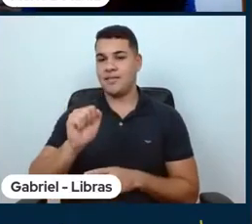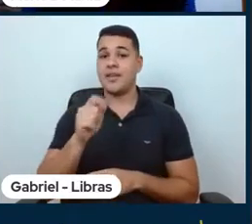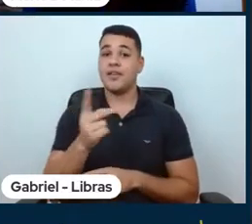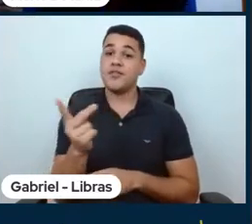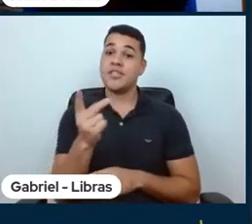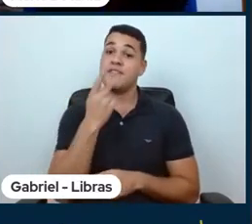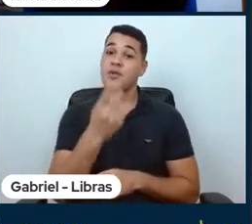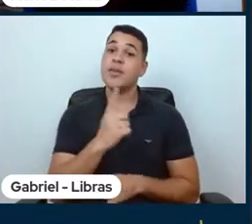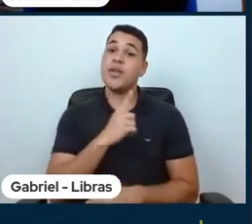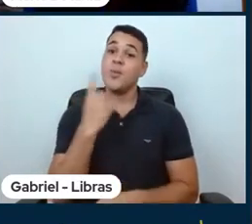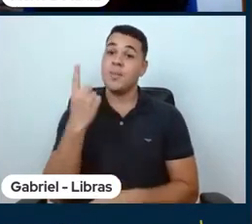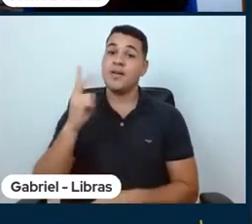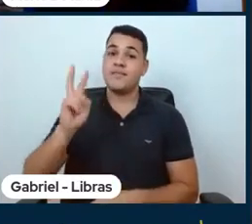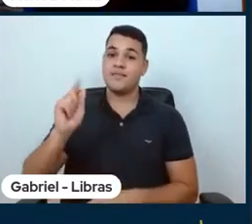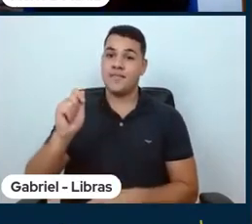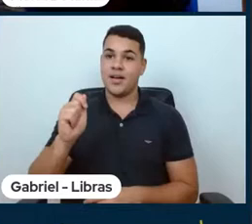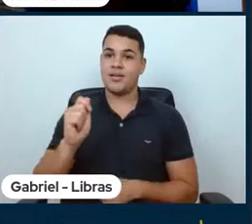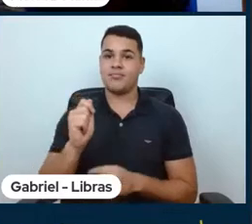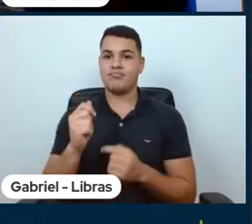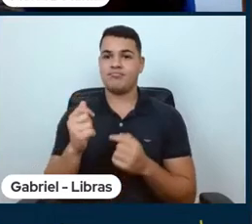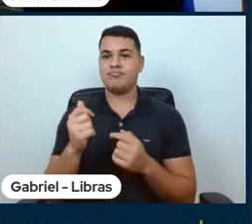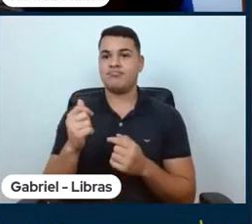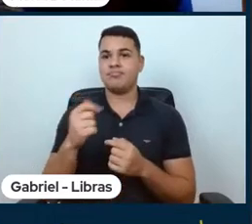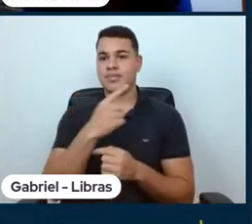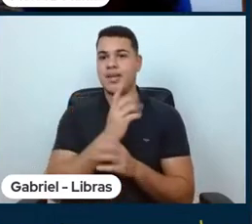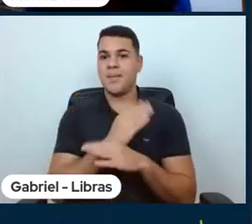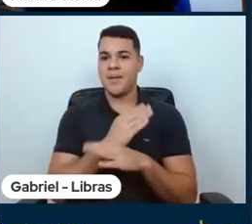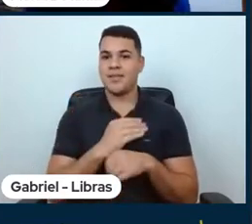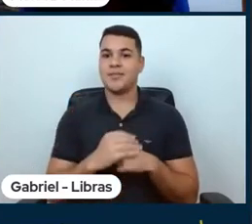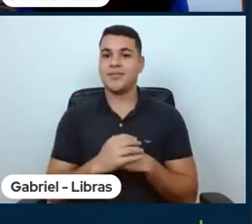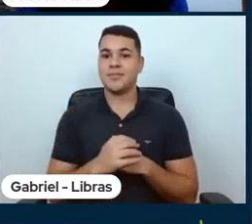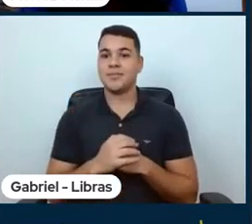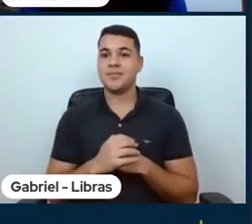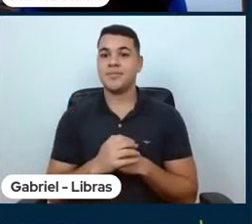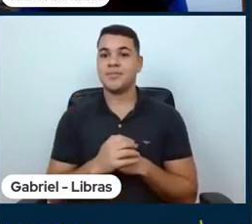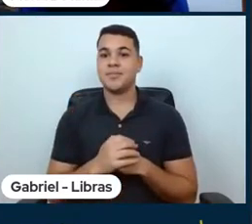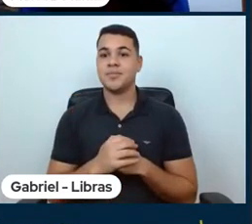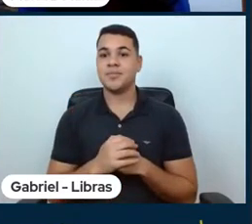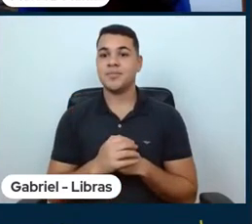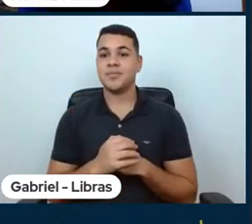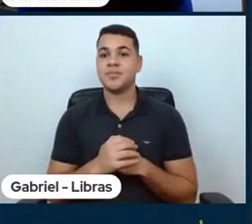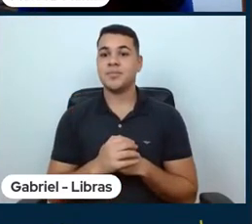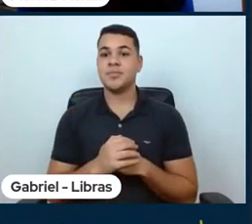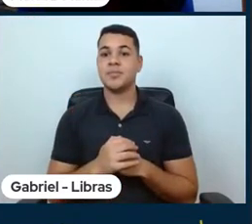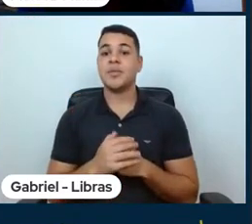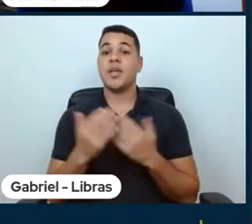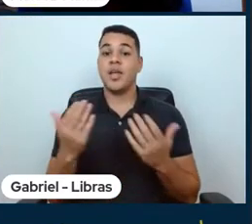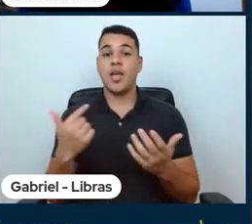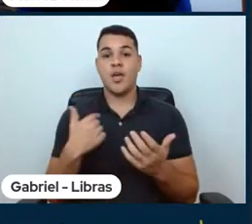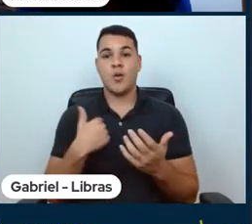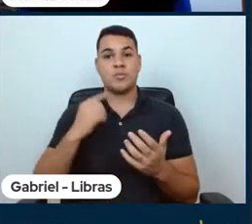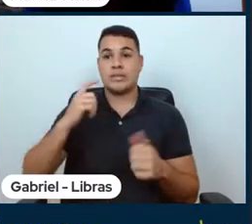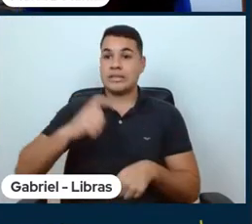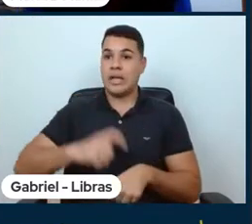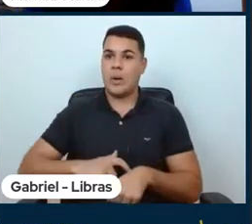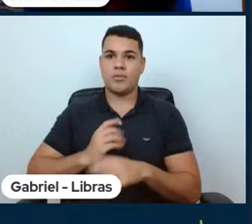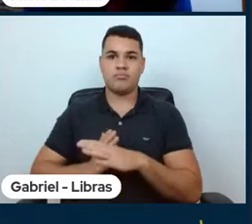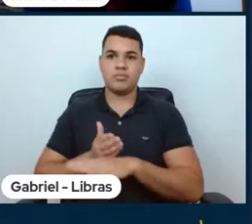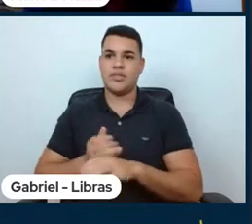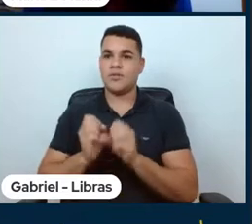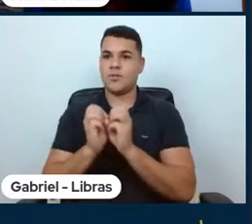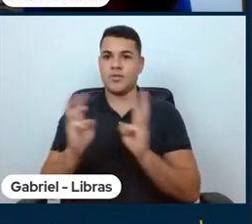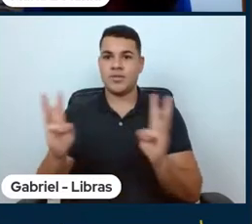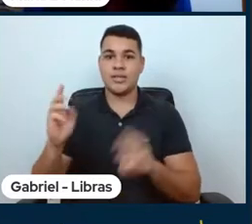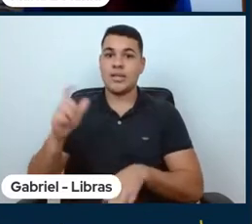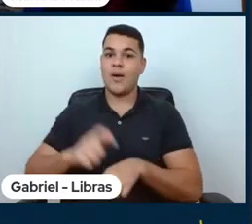aberta. E aí eu já fui no LinkedIn, já fui no site. Já me candidatei